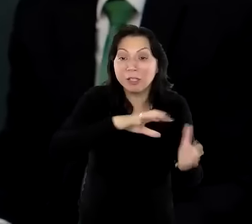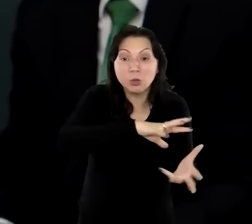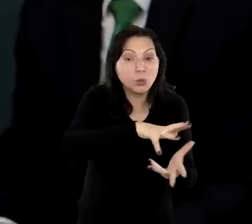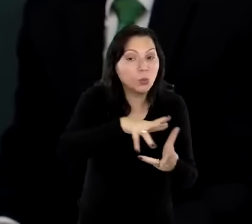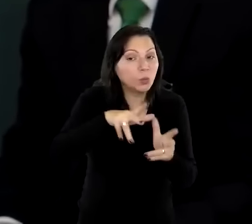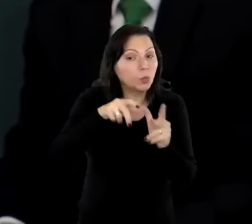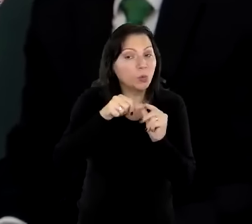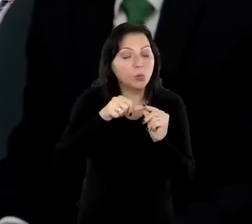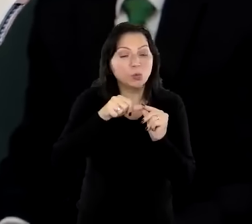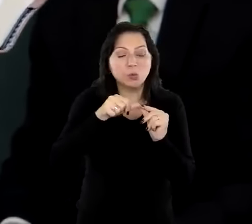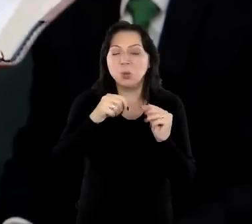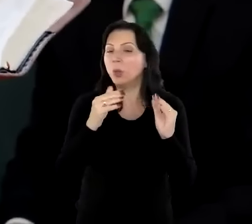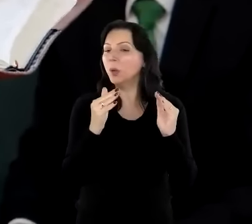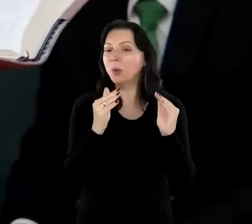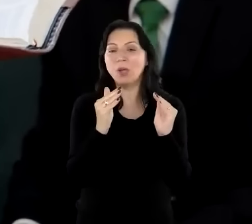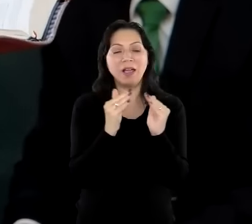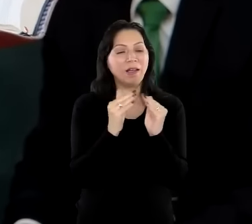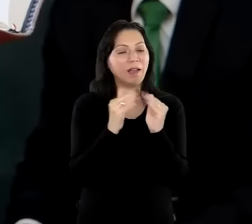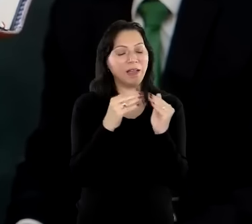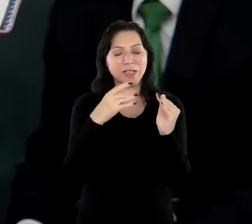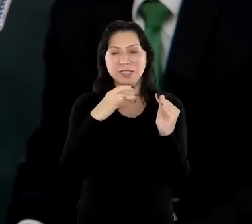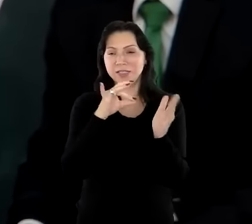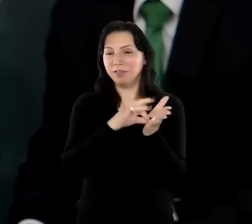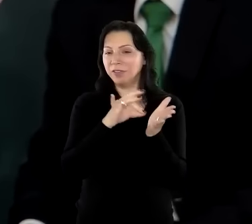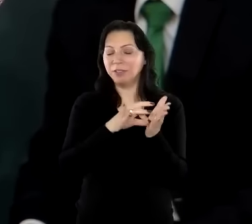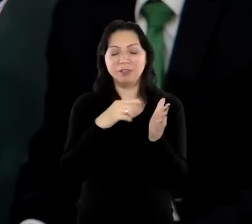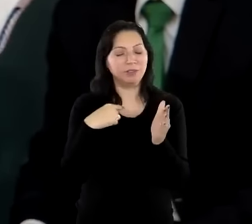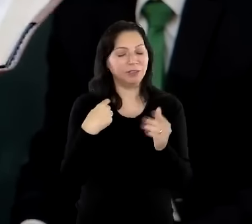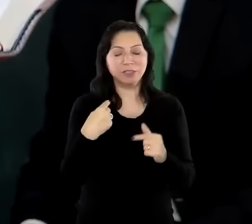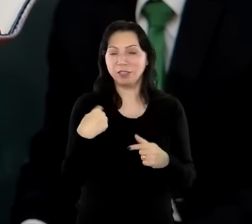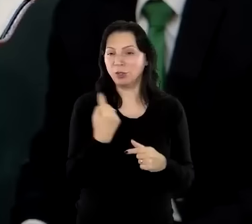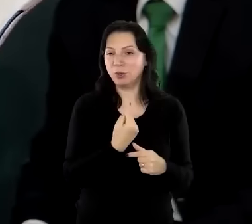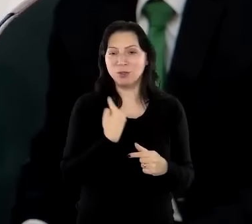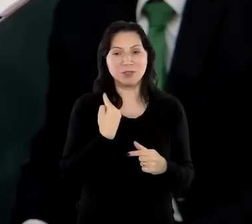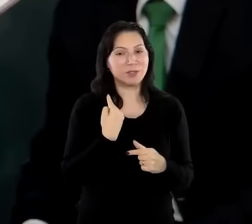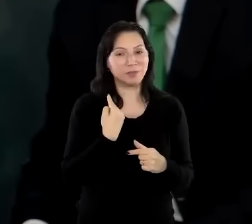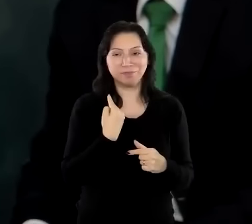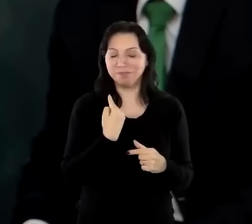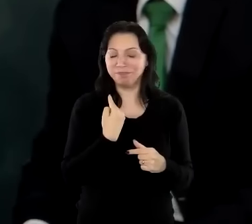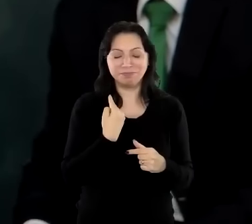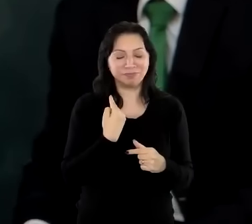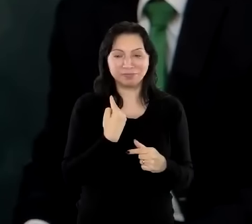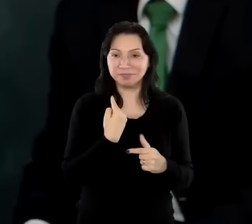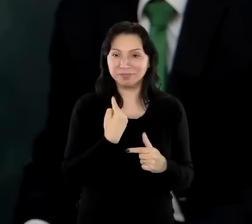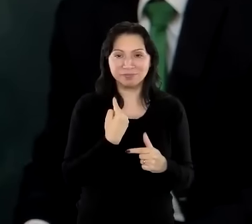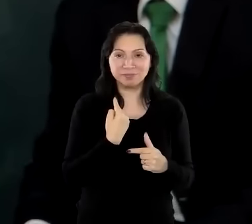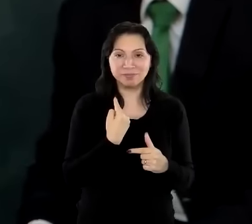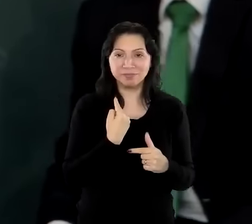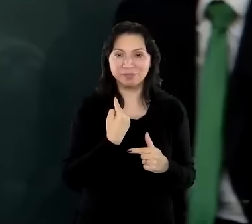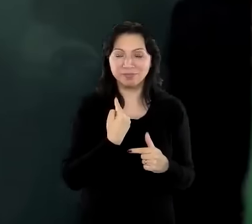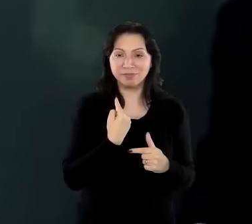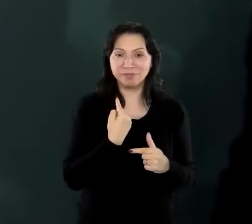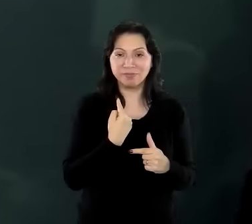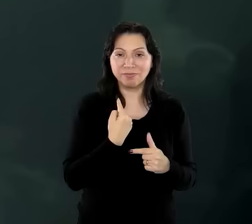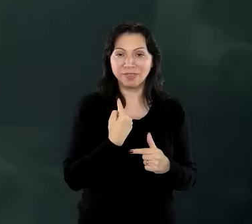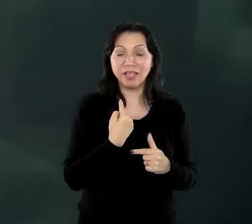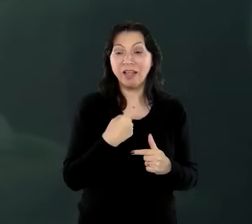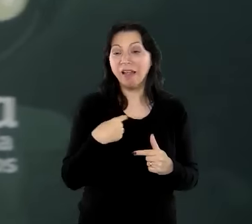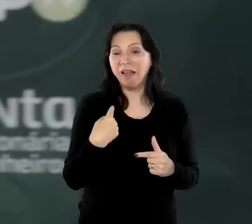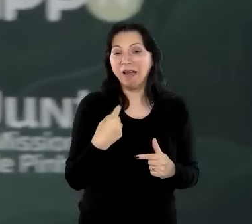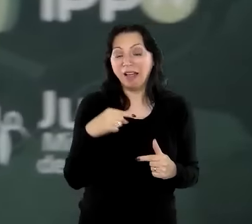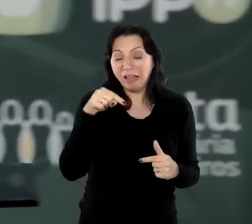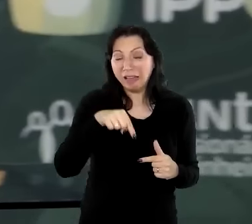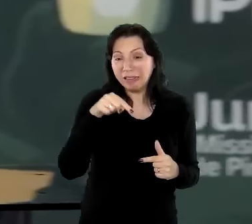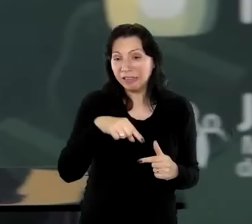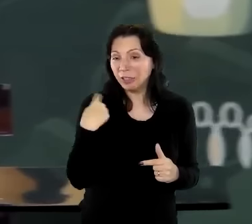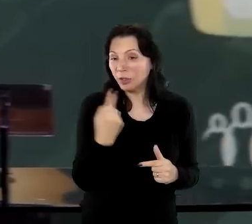o seu lar, aqui não é a sua pátria, aqui você é peregrino, aqui você é forasteiro, aqui você